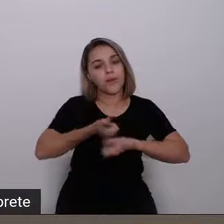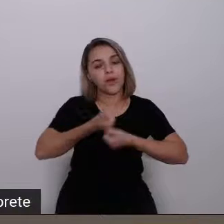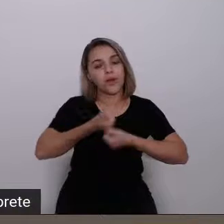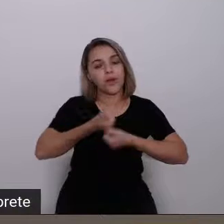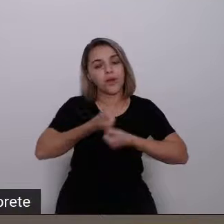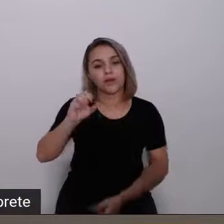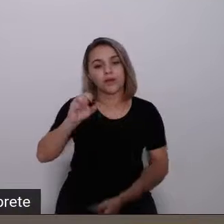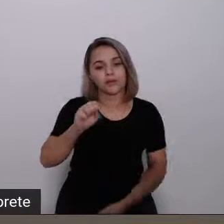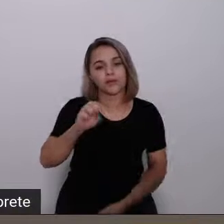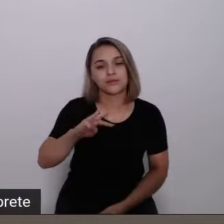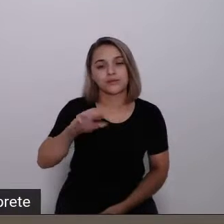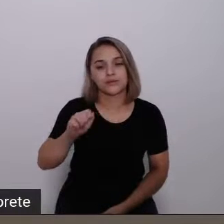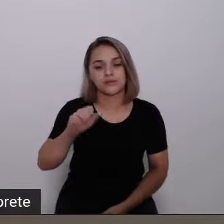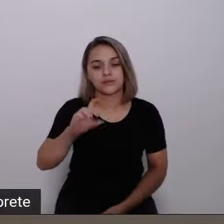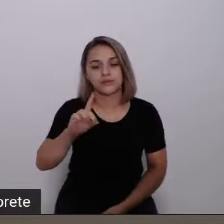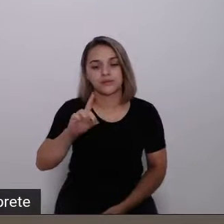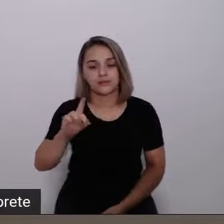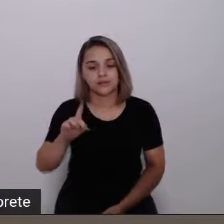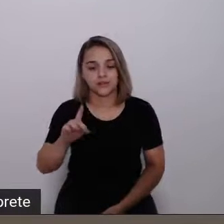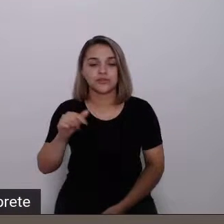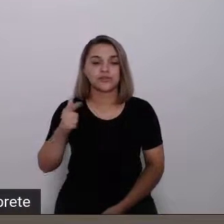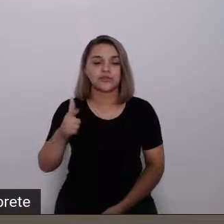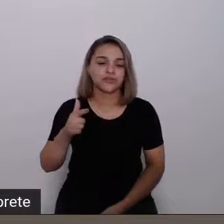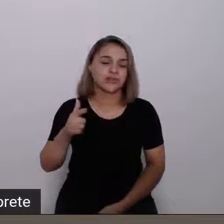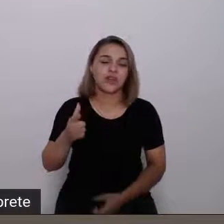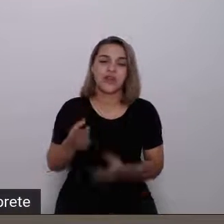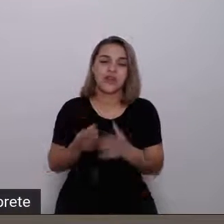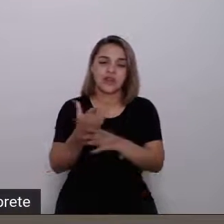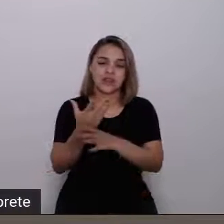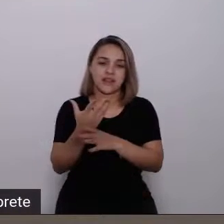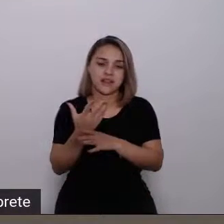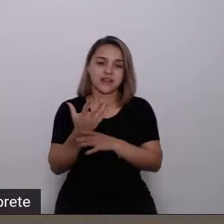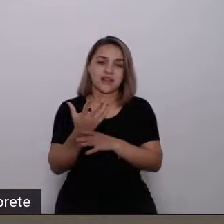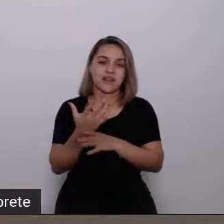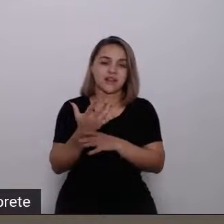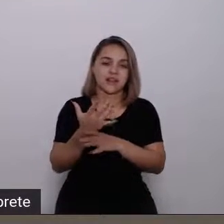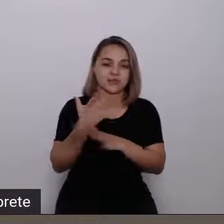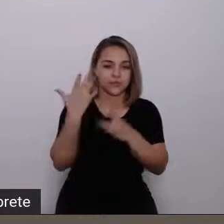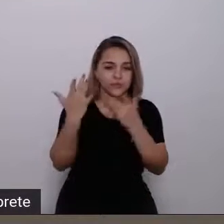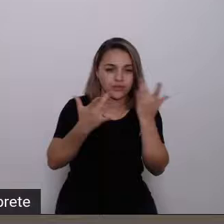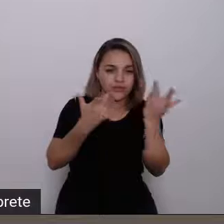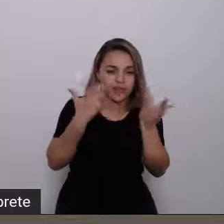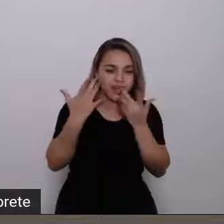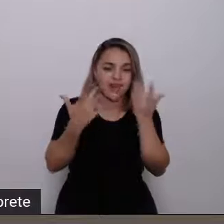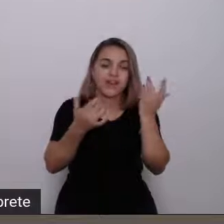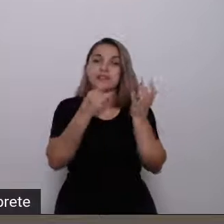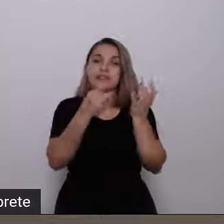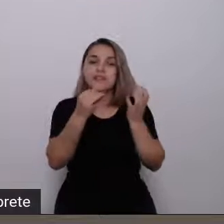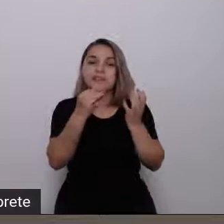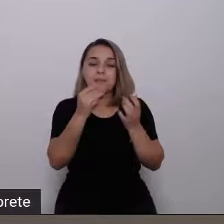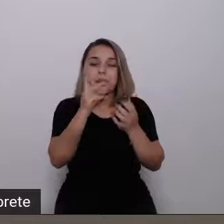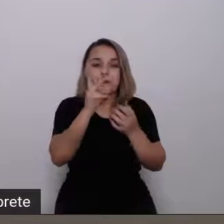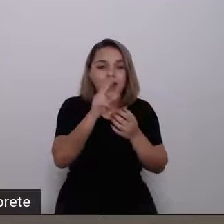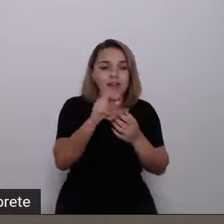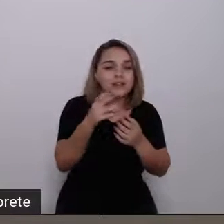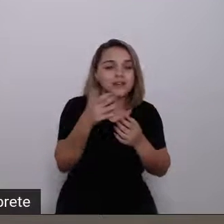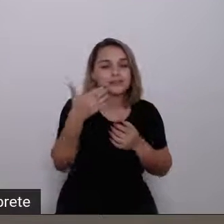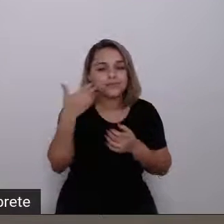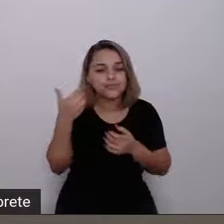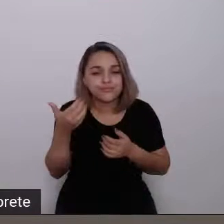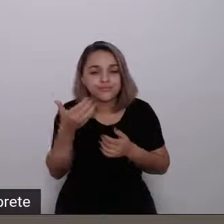construindo a cena... com fragmentos, como se ele fosse capturando mesmo fragmentos e montando